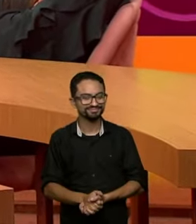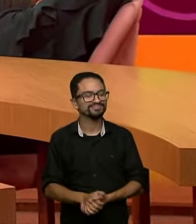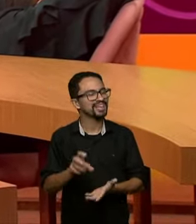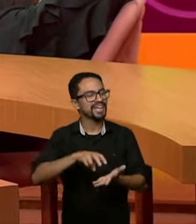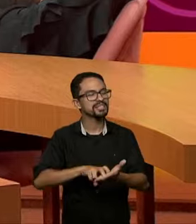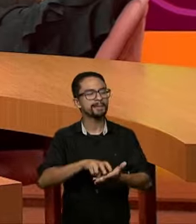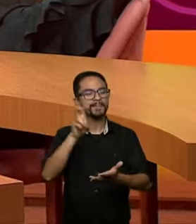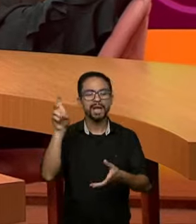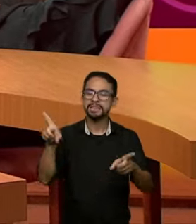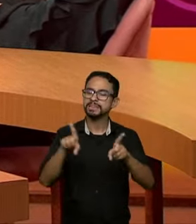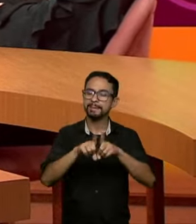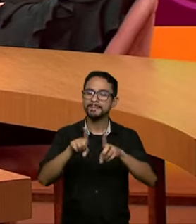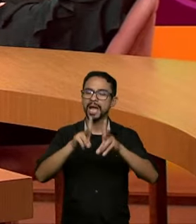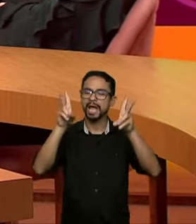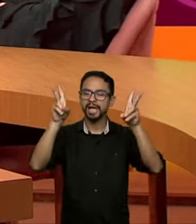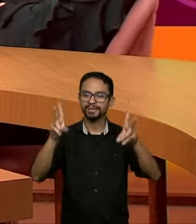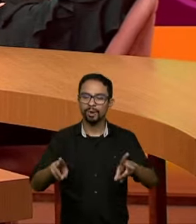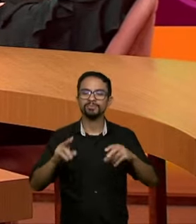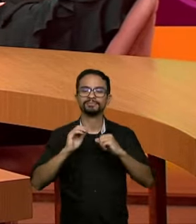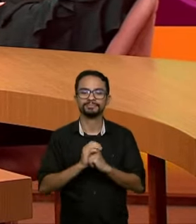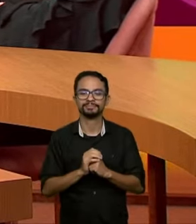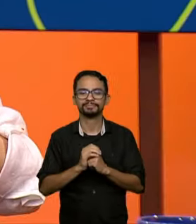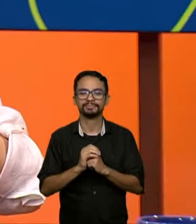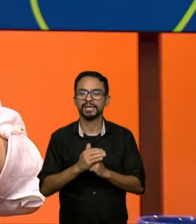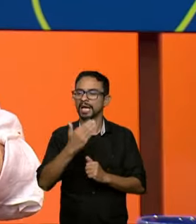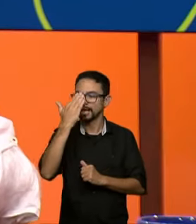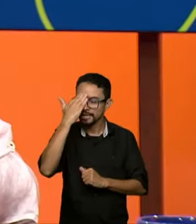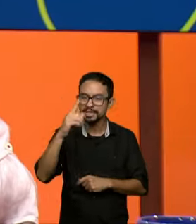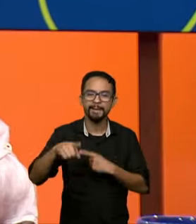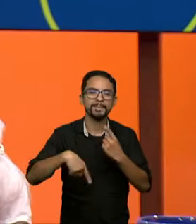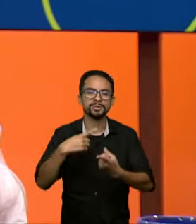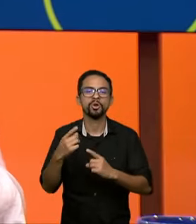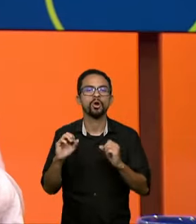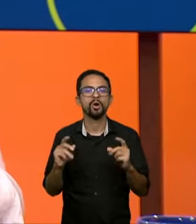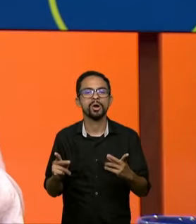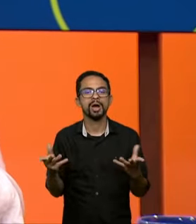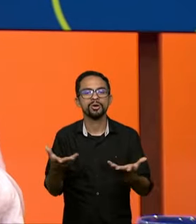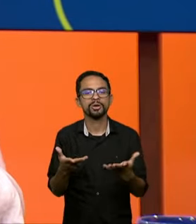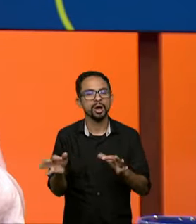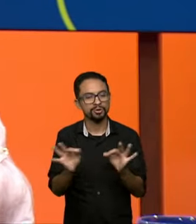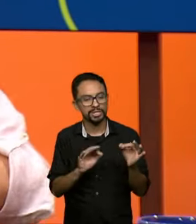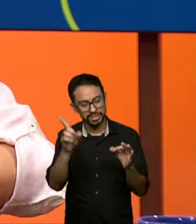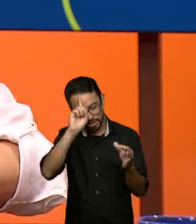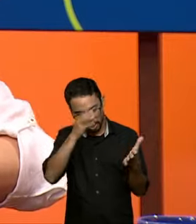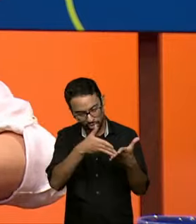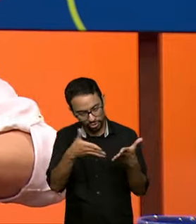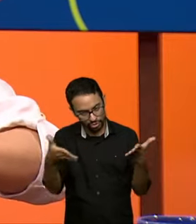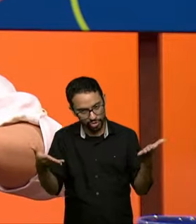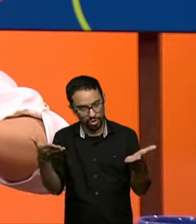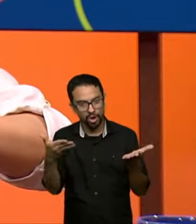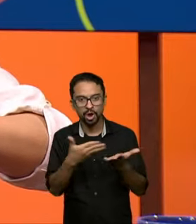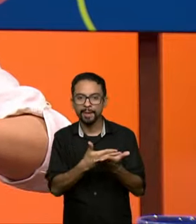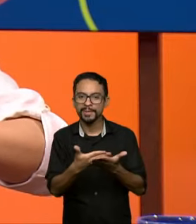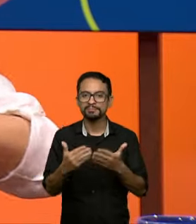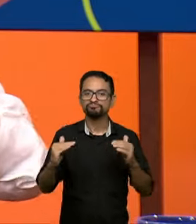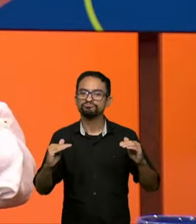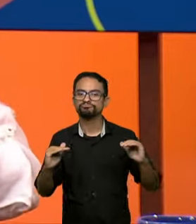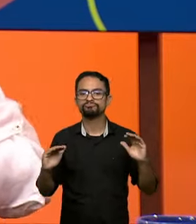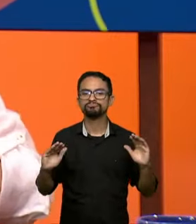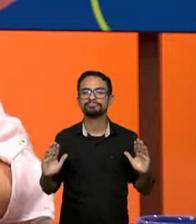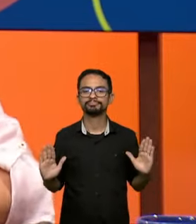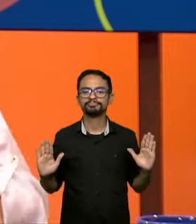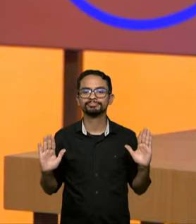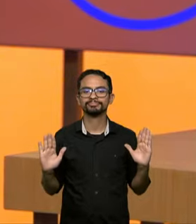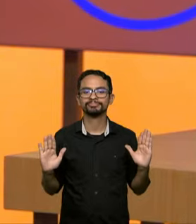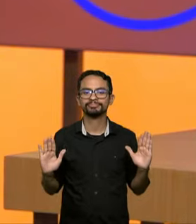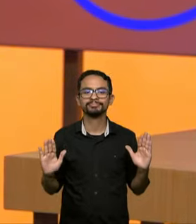manhã eu faço isso também, depois de agradecer, aí eu falo assim, tá, e como é que eu vou organizar meu dia hoje? Aí já fica mais ou menos no jeito.